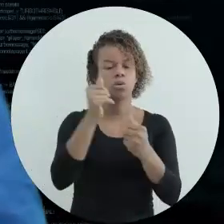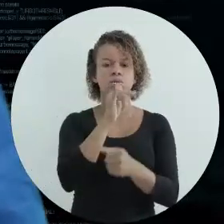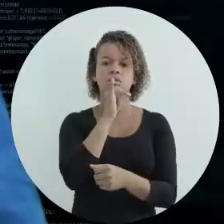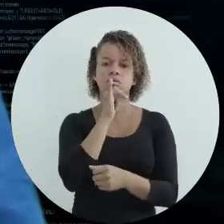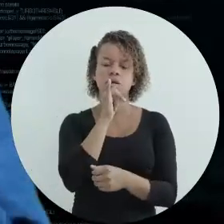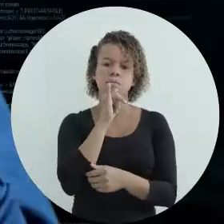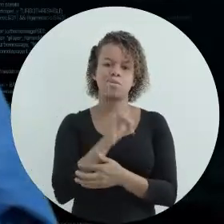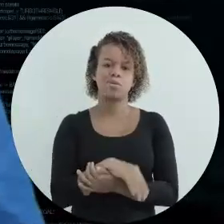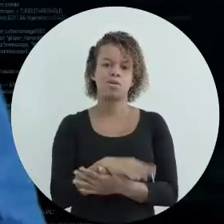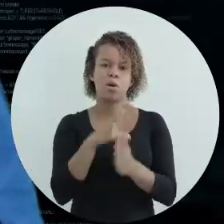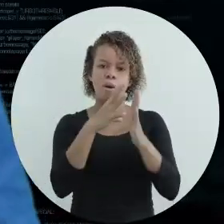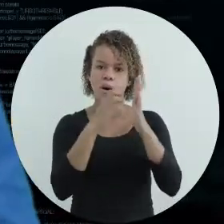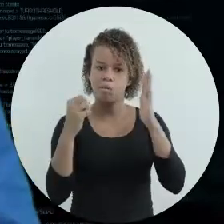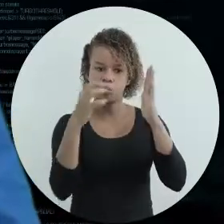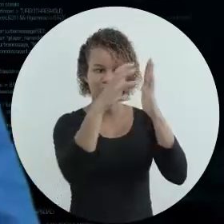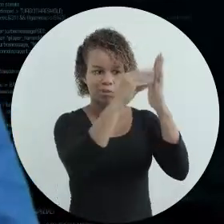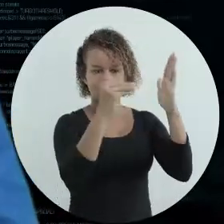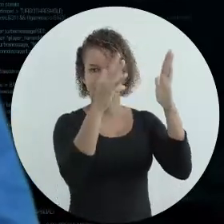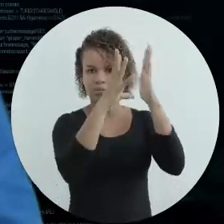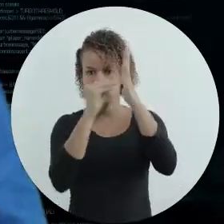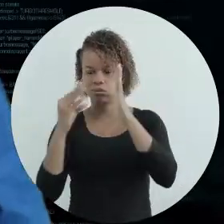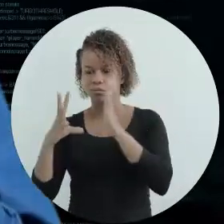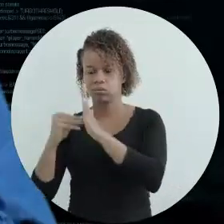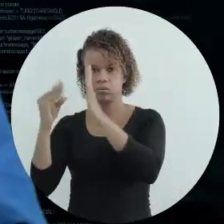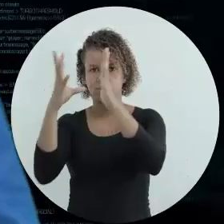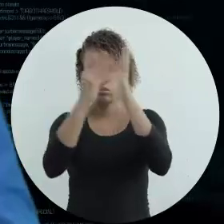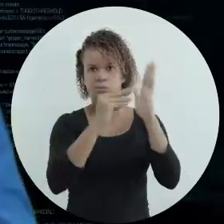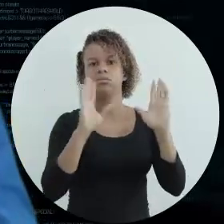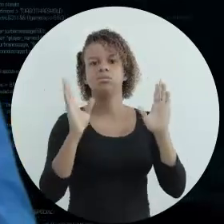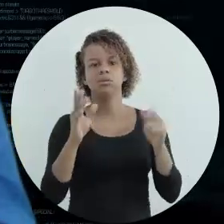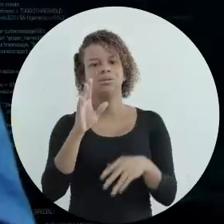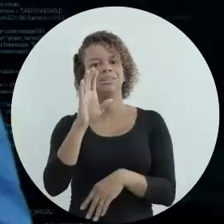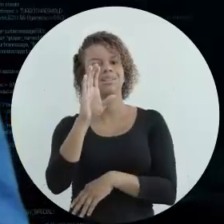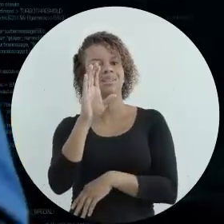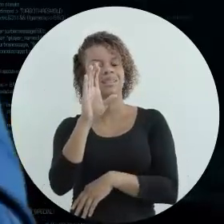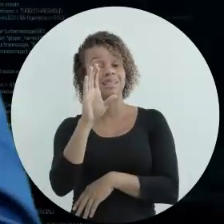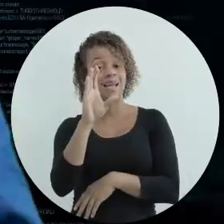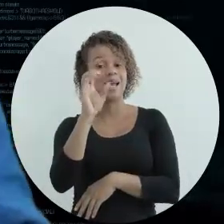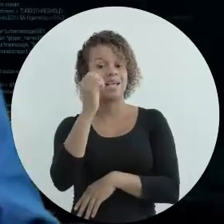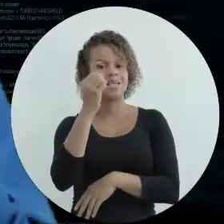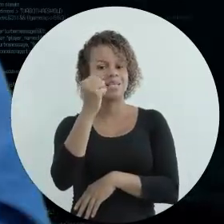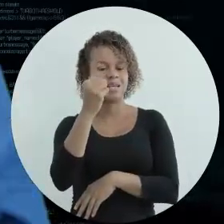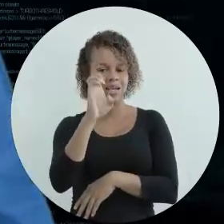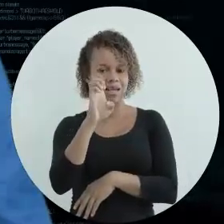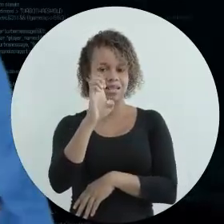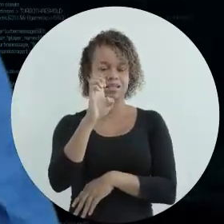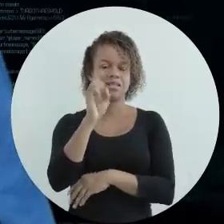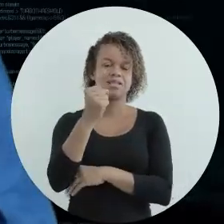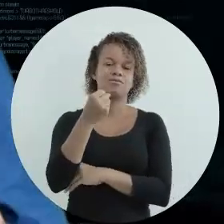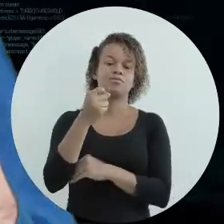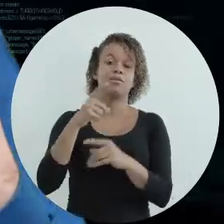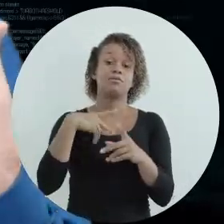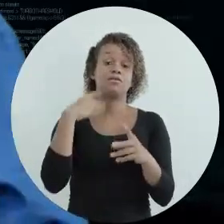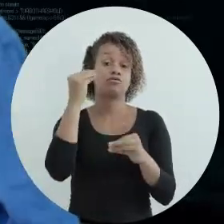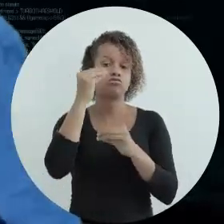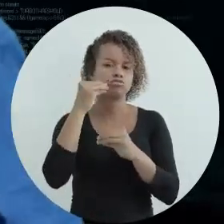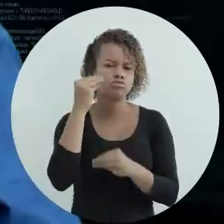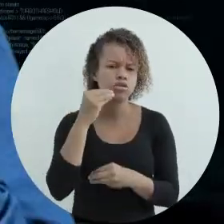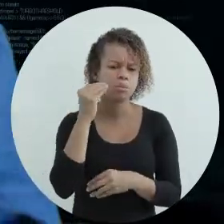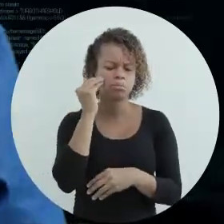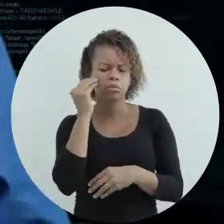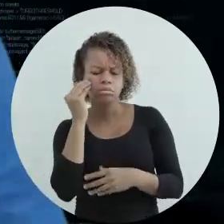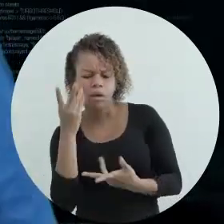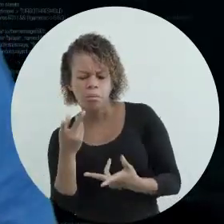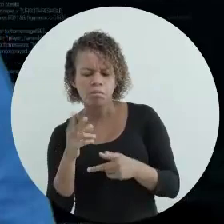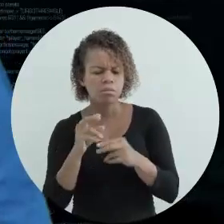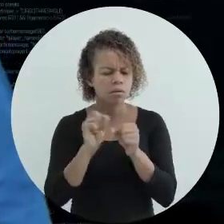esse código HTML, copie esse código CSS, que ele é que vai ser usado para você testar e ver as diferenças nos